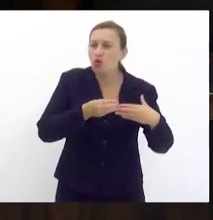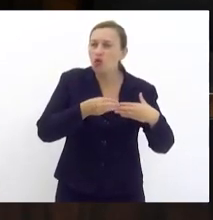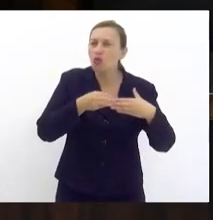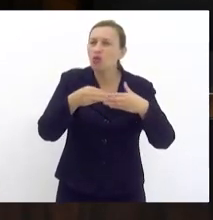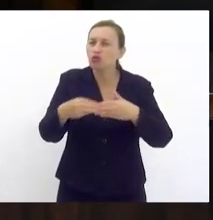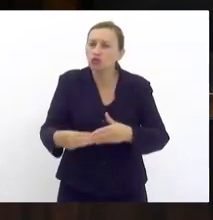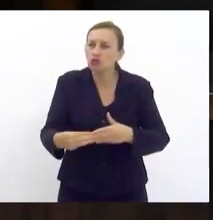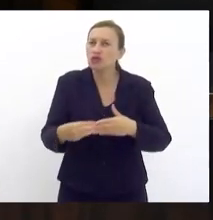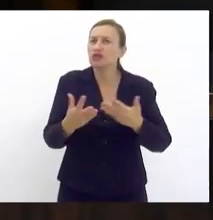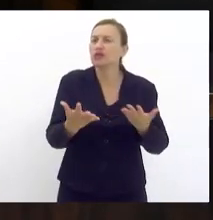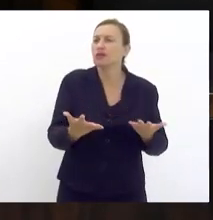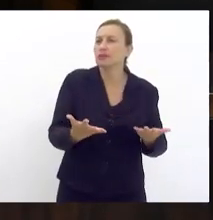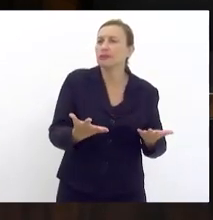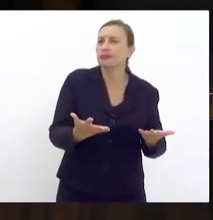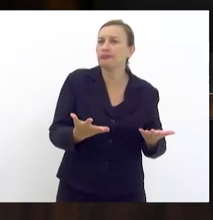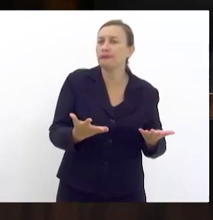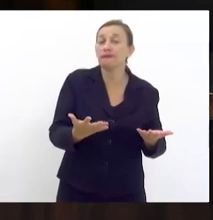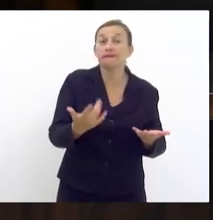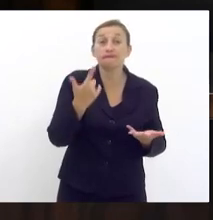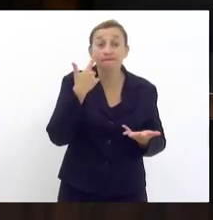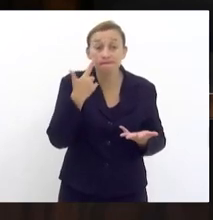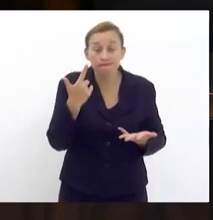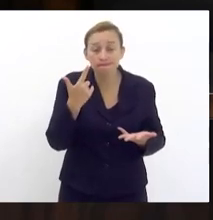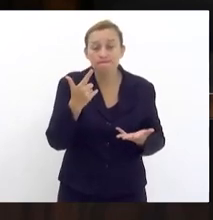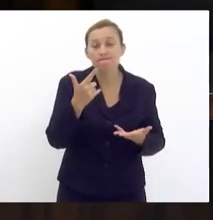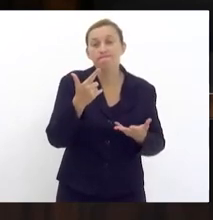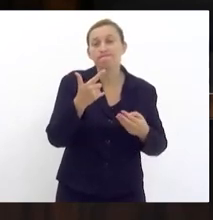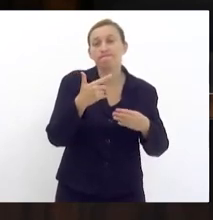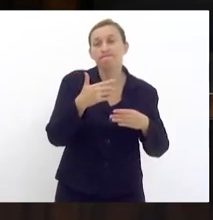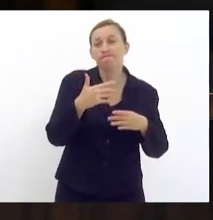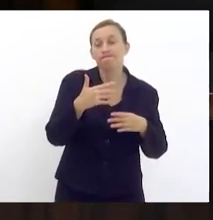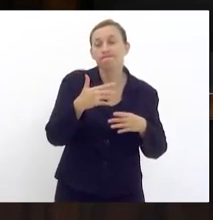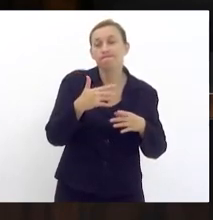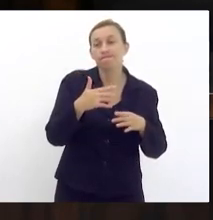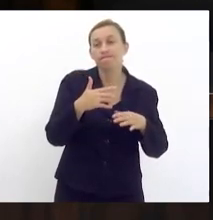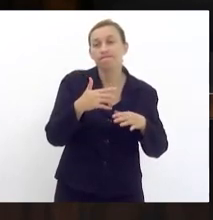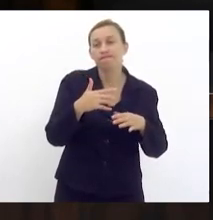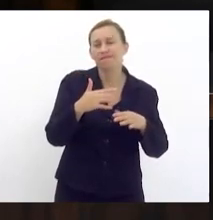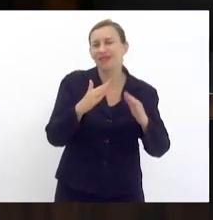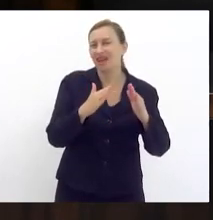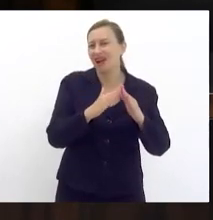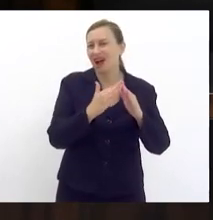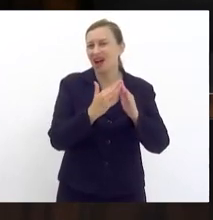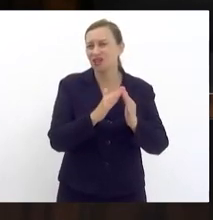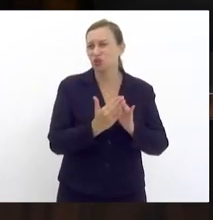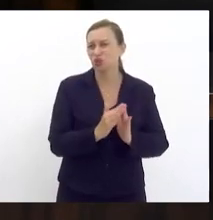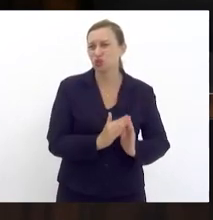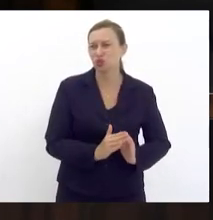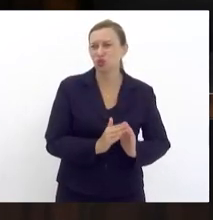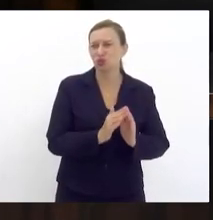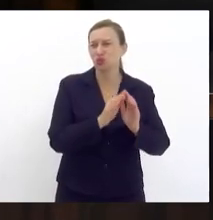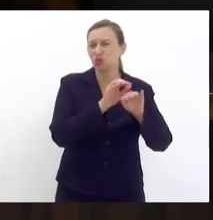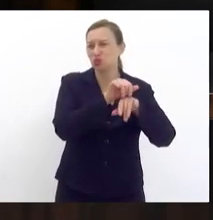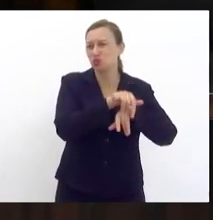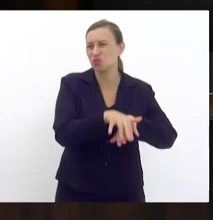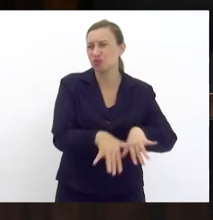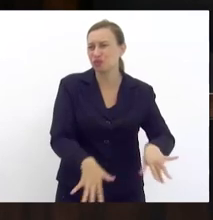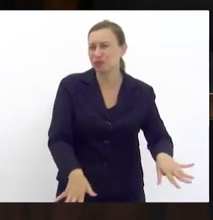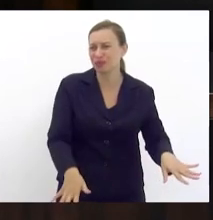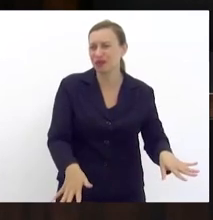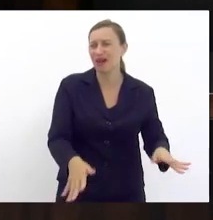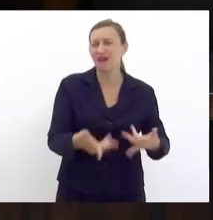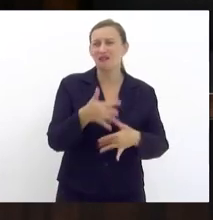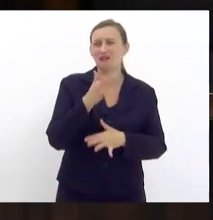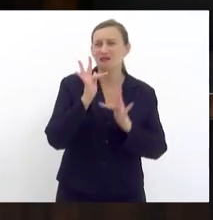quê? Como? Vendo aquela cidade, descendo aquela parte toda, casas, né, que foram soterradas, famílias,